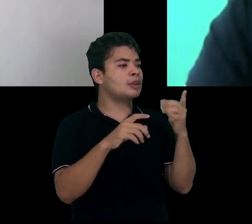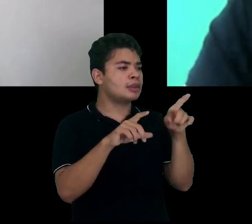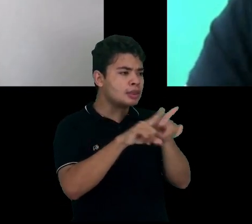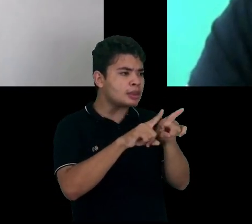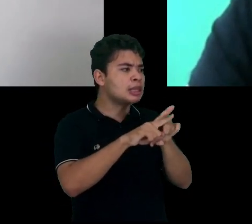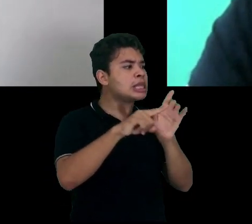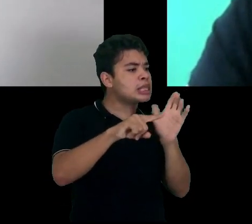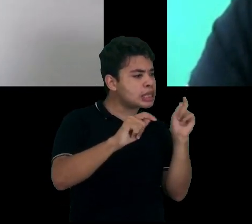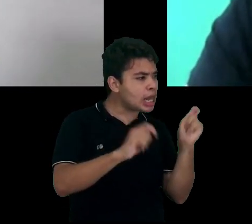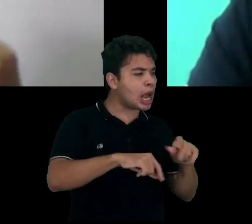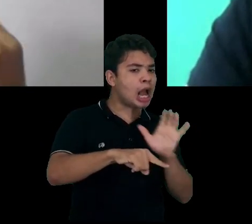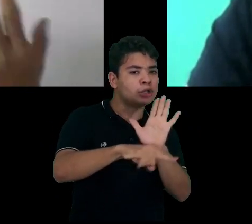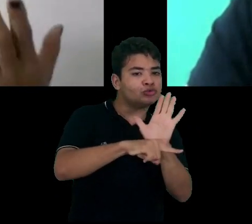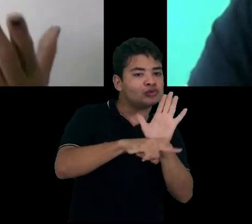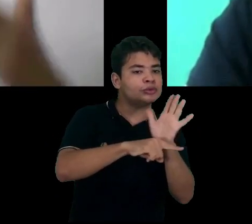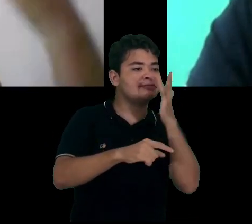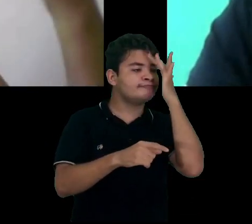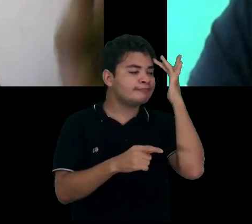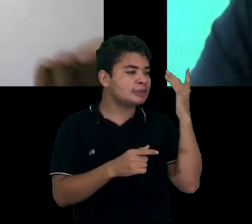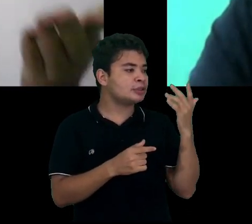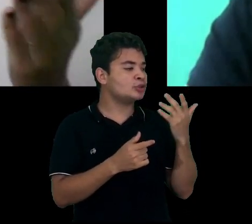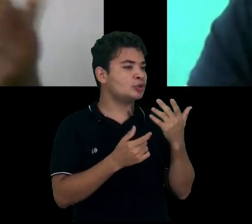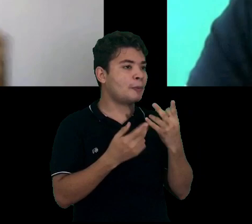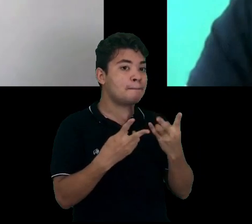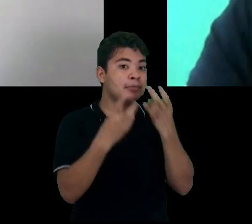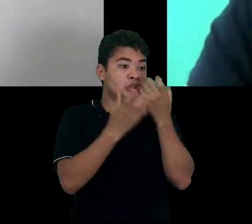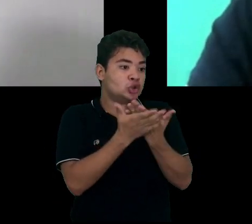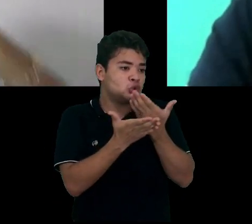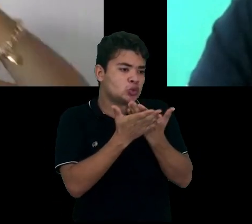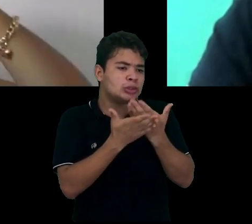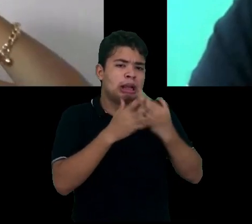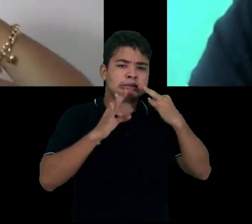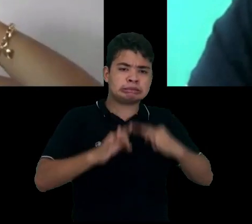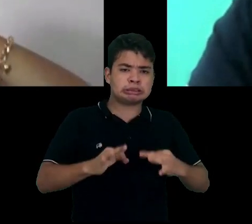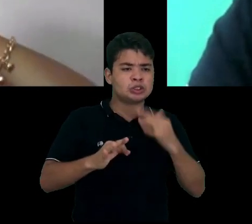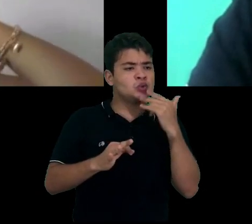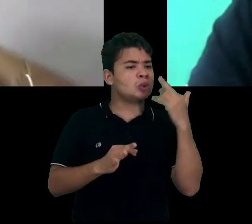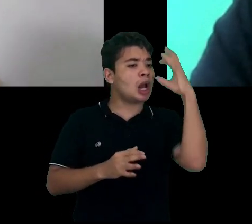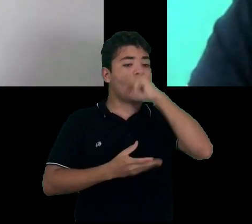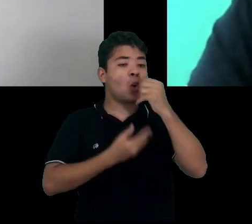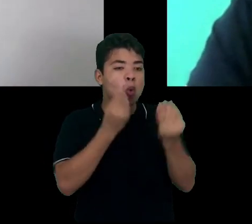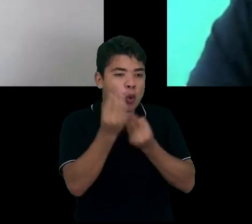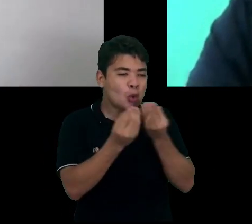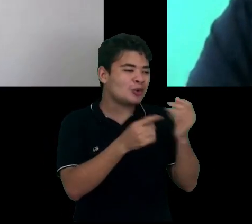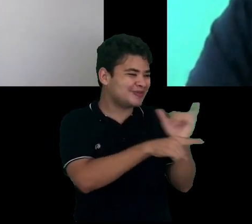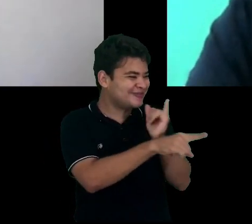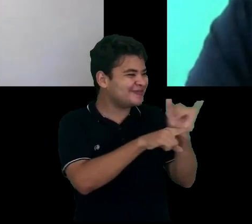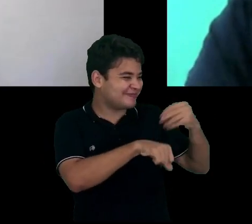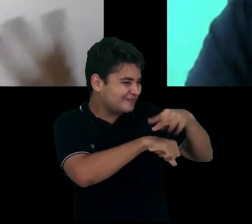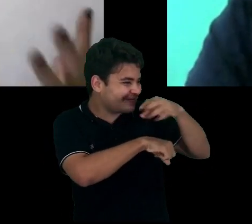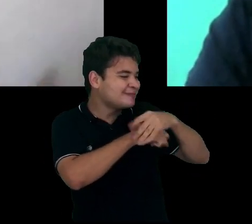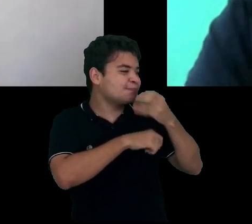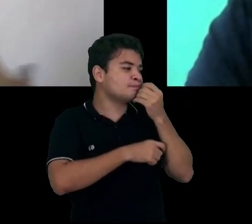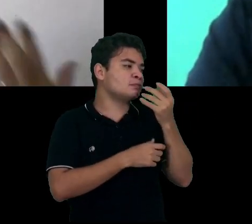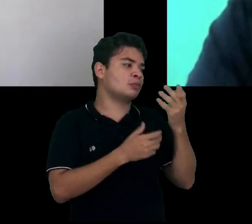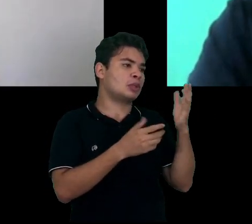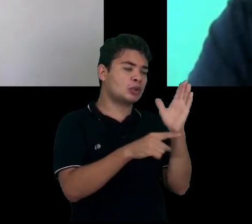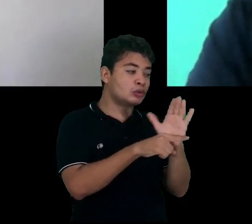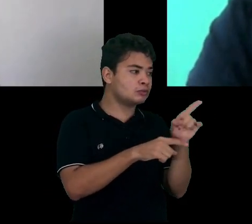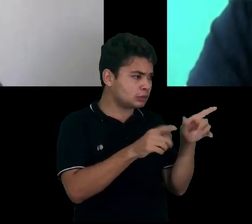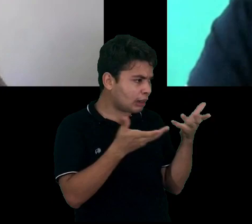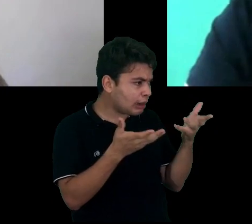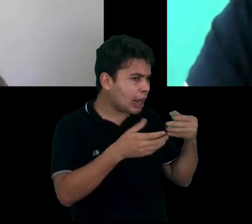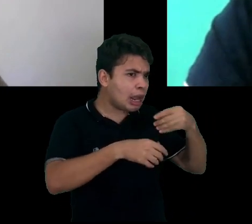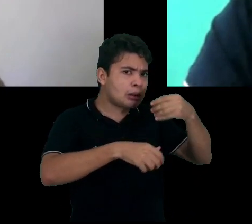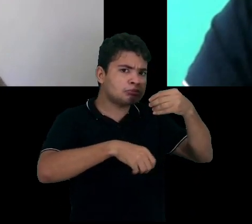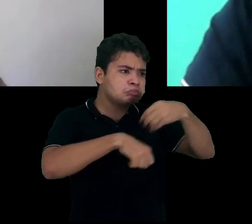né? Como aprender um idioma, né? Quais são as dicas aí que você nos deu? Tem algumas palavras que você queira deixar